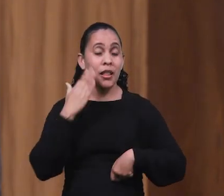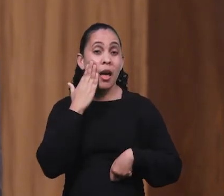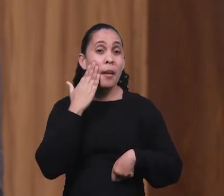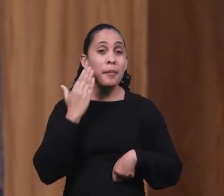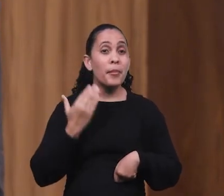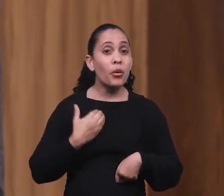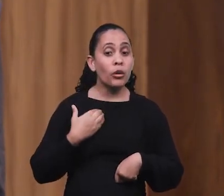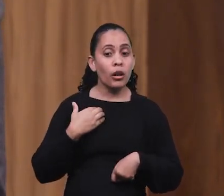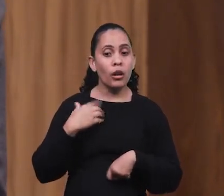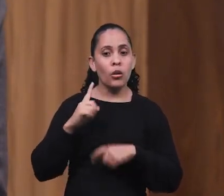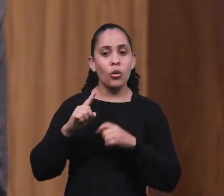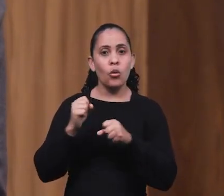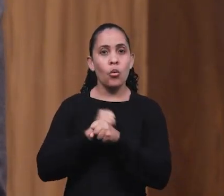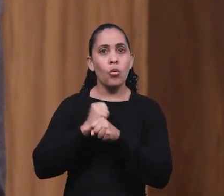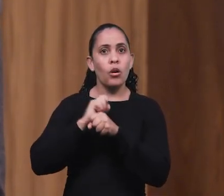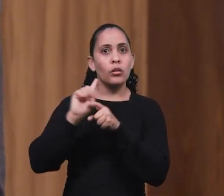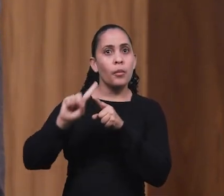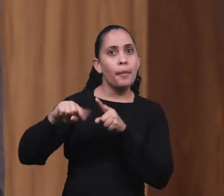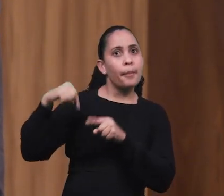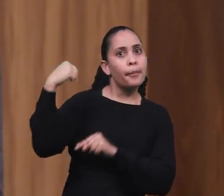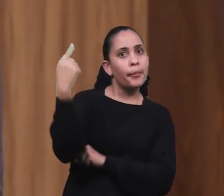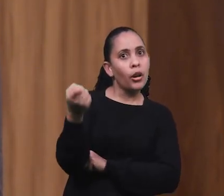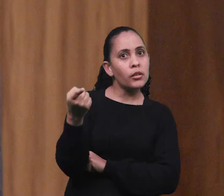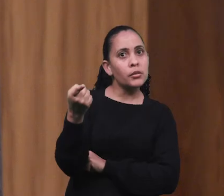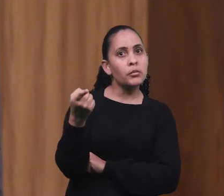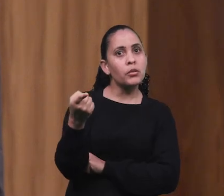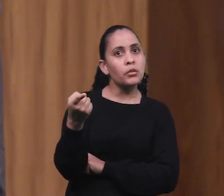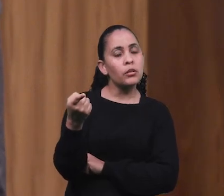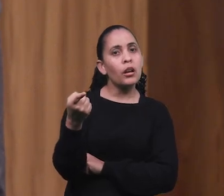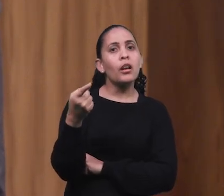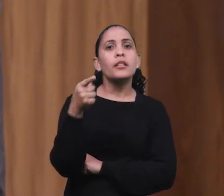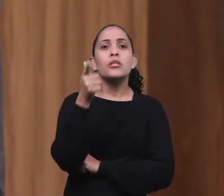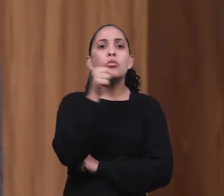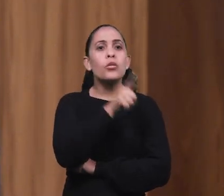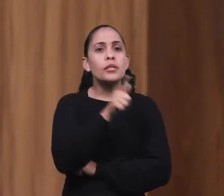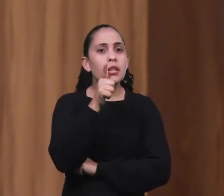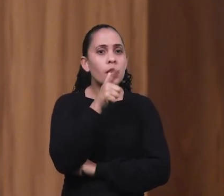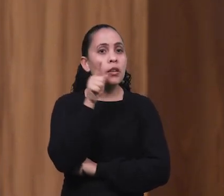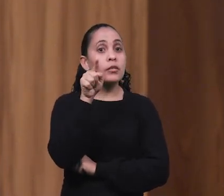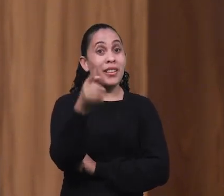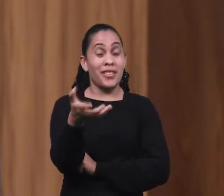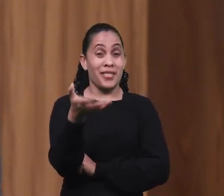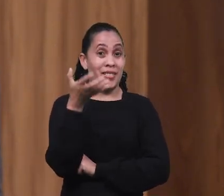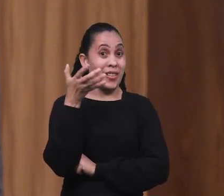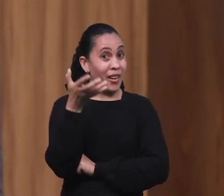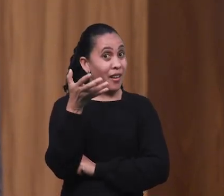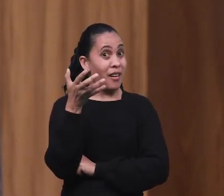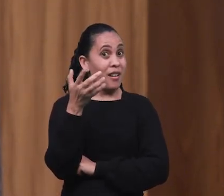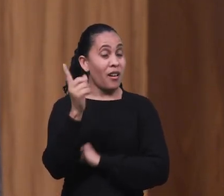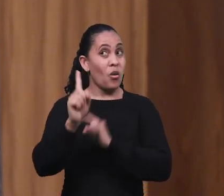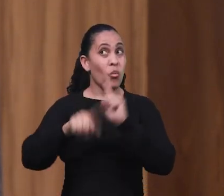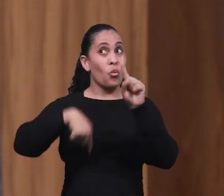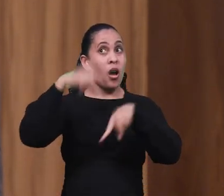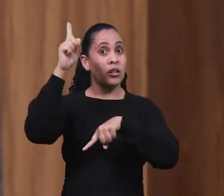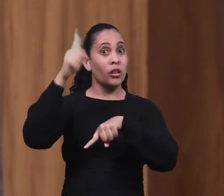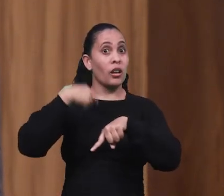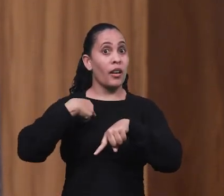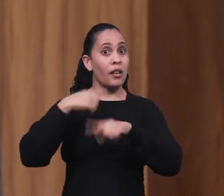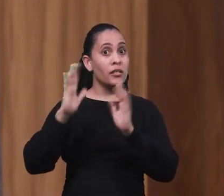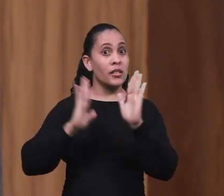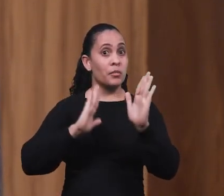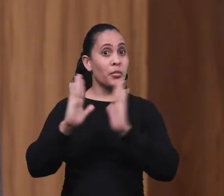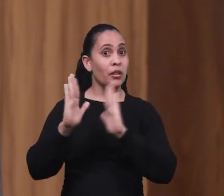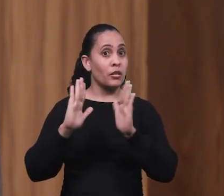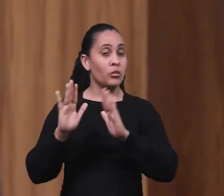começar a planejar o seu próximo ano. Quais são as suas metas? O quanto você quer crescer no seu negócio, nesse